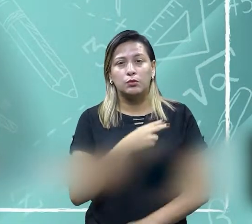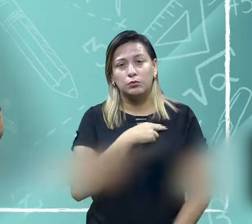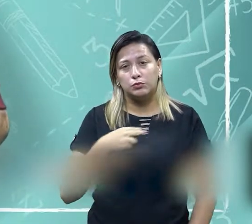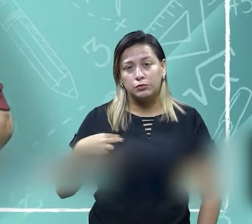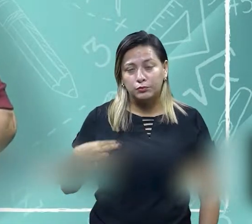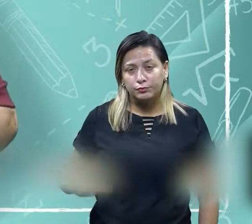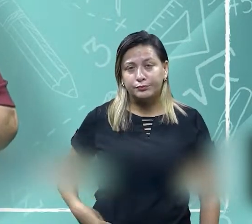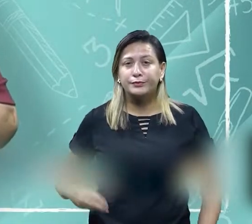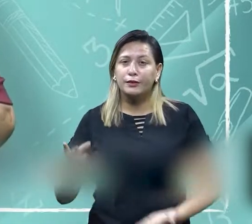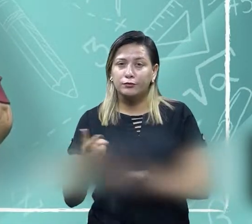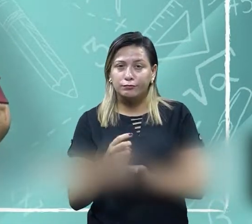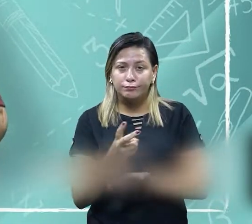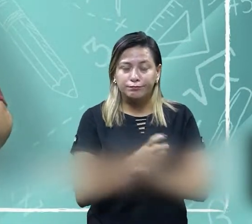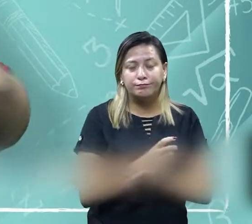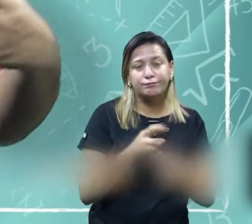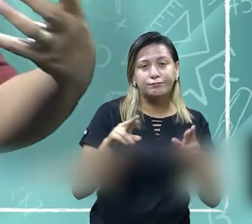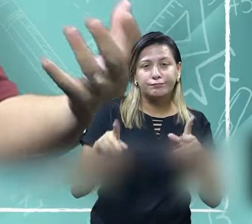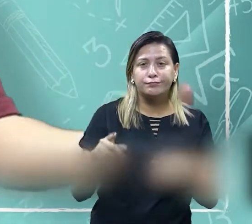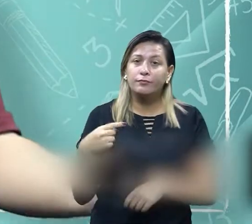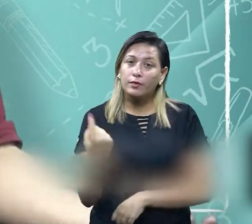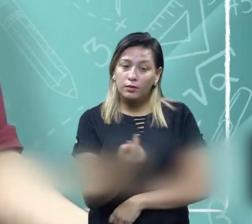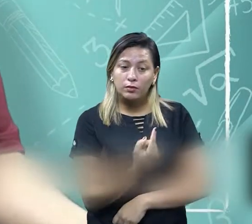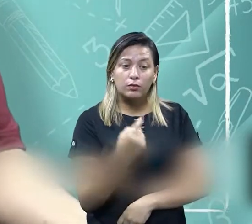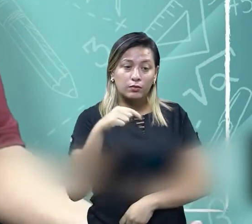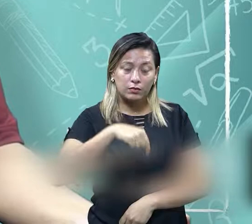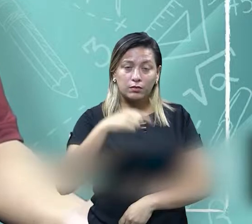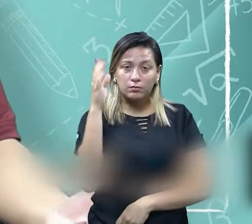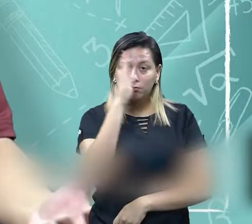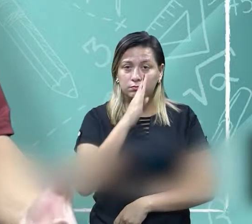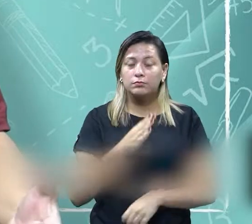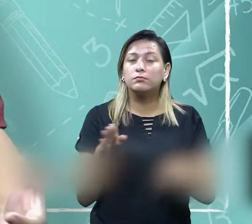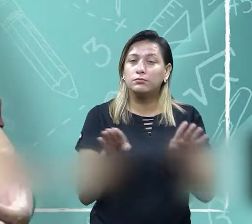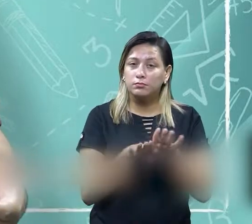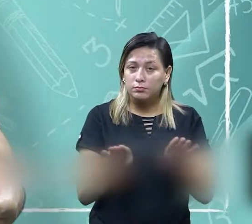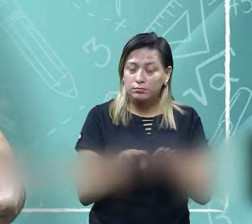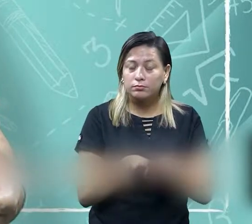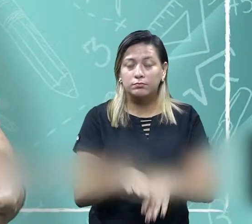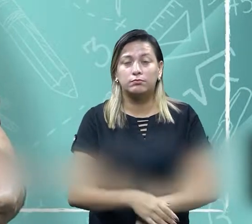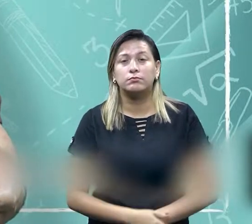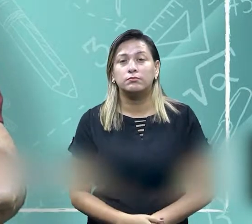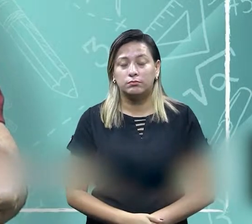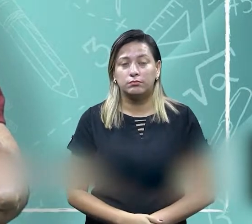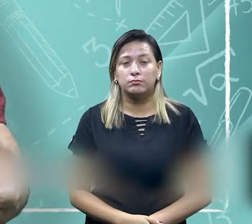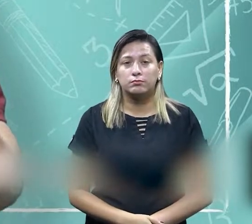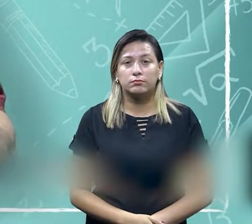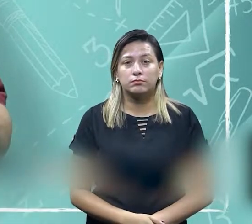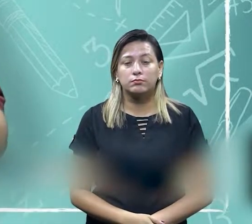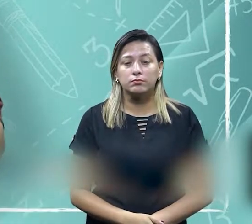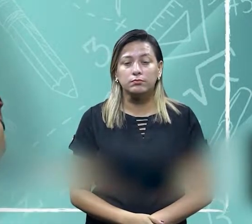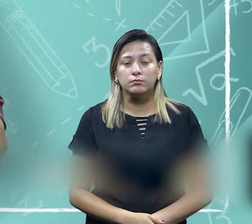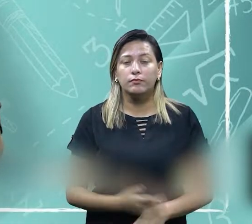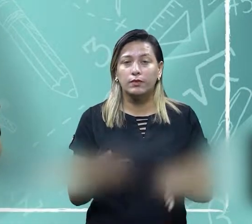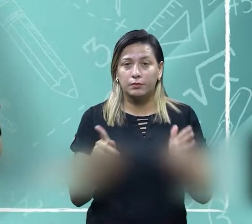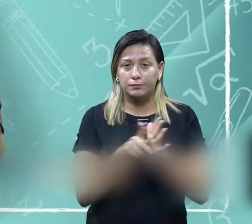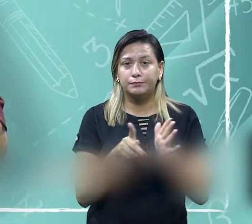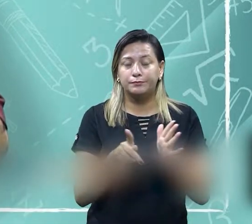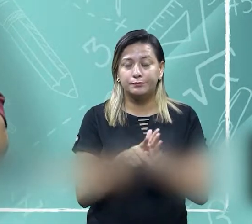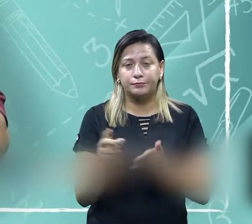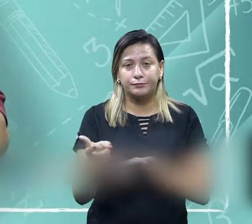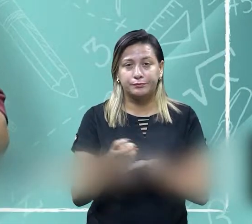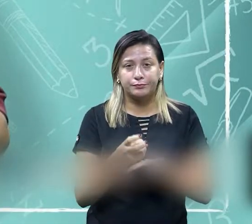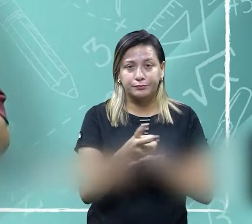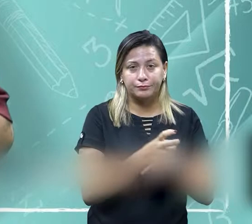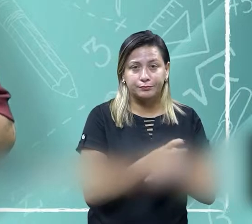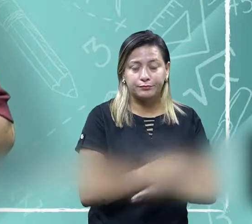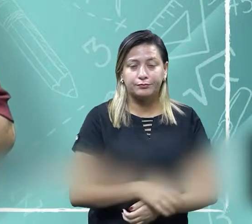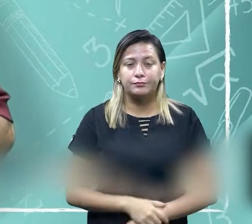os seus tratamentos e nós temos os nossos próprios tratamentos, tá bom? E essa